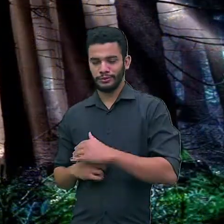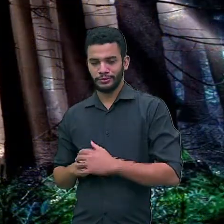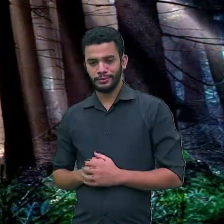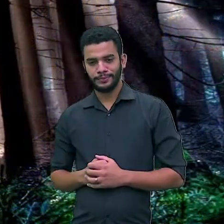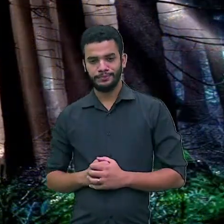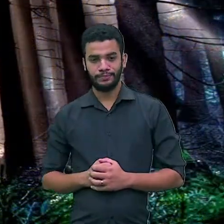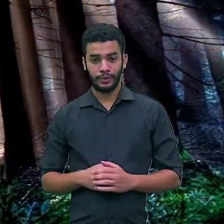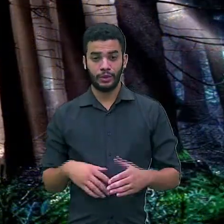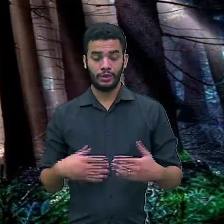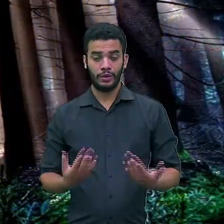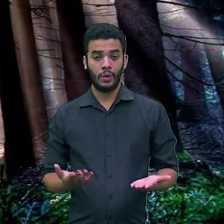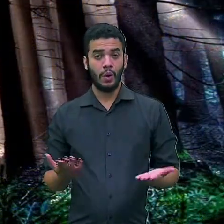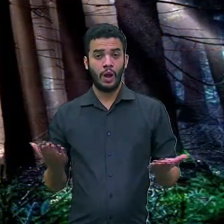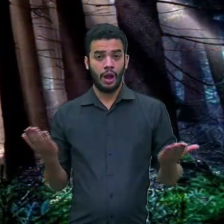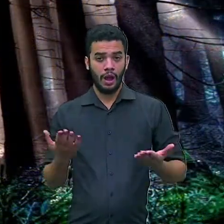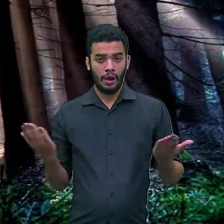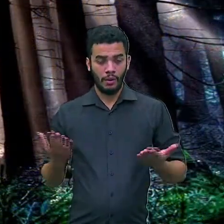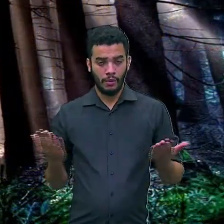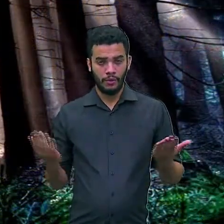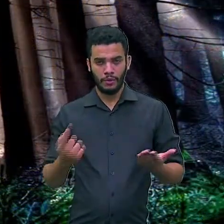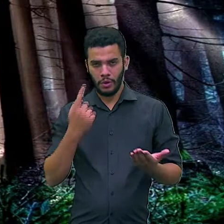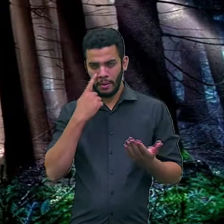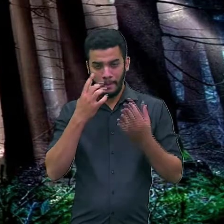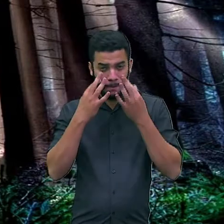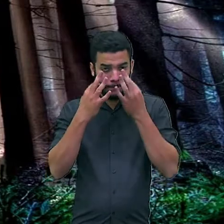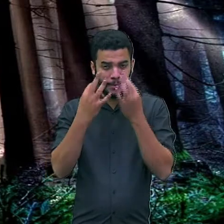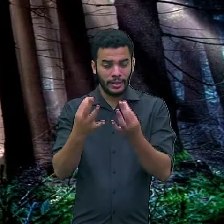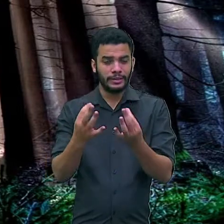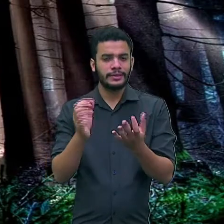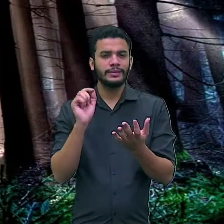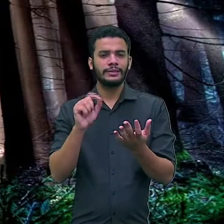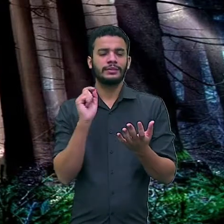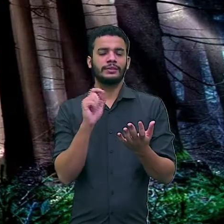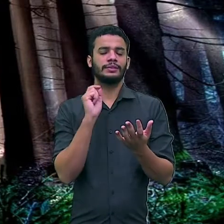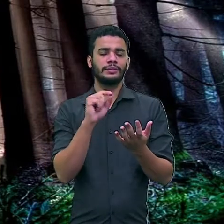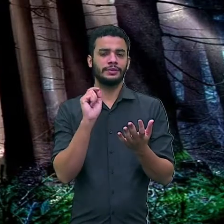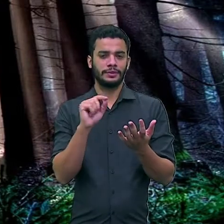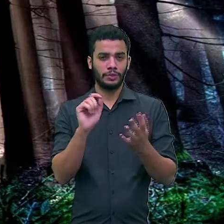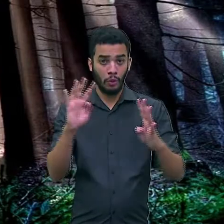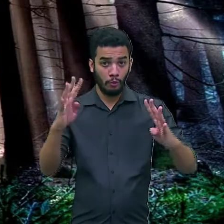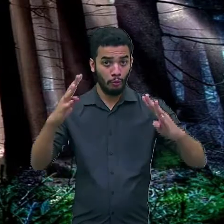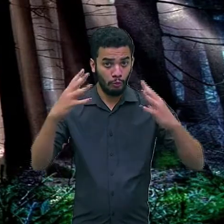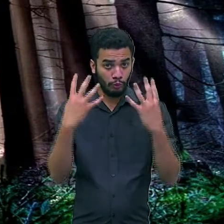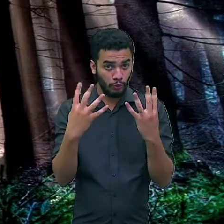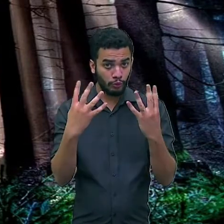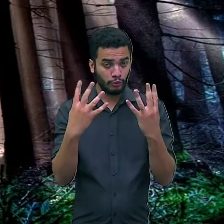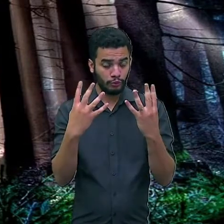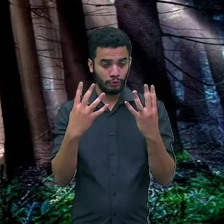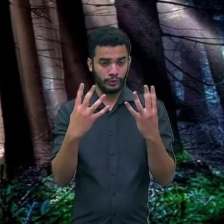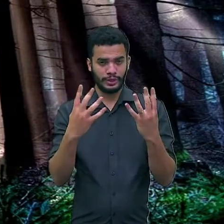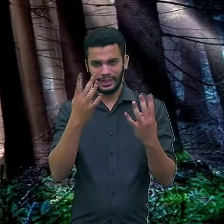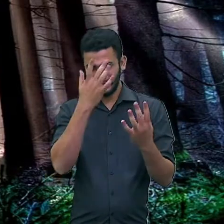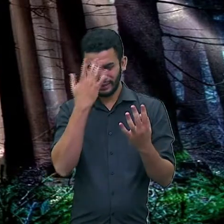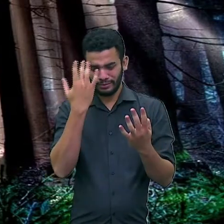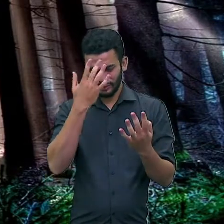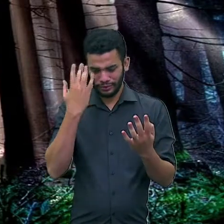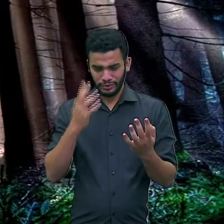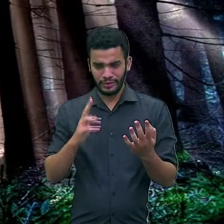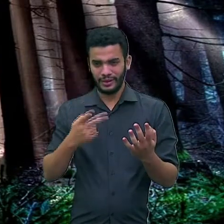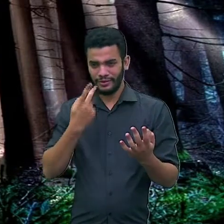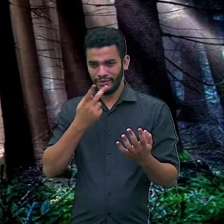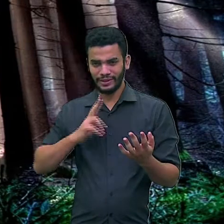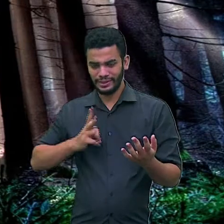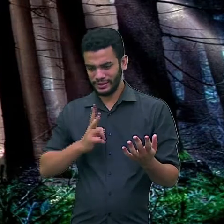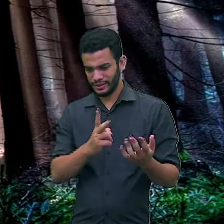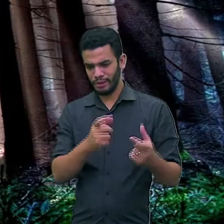Vou chamar sua atenção para um detalhe. Fique atento a esta curiosidade, muito comum na oralidade